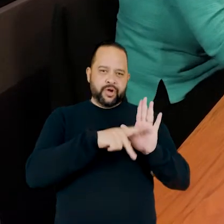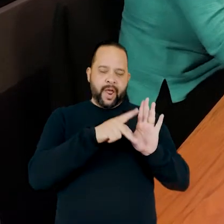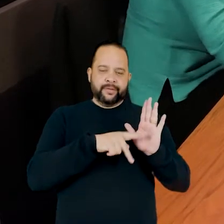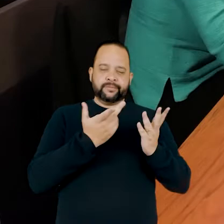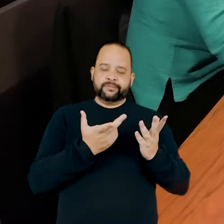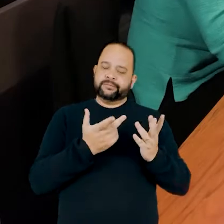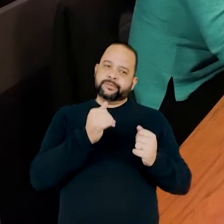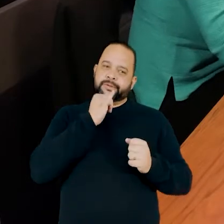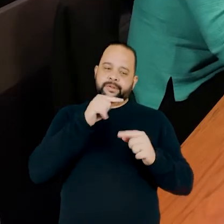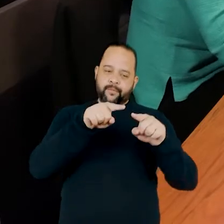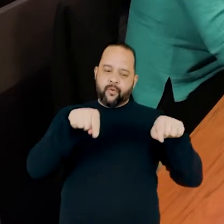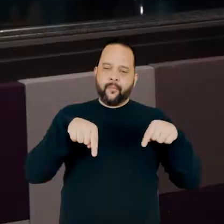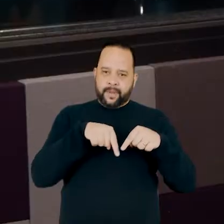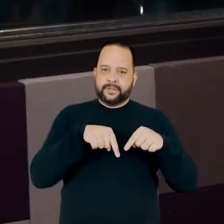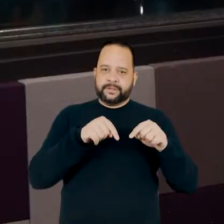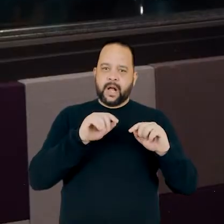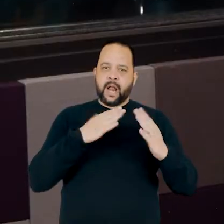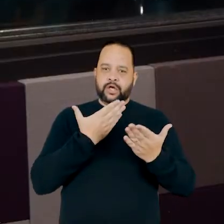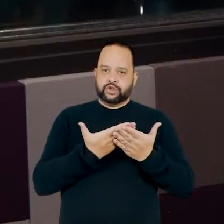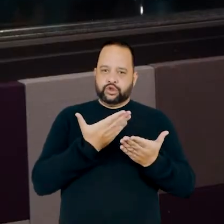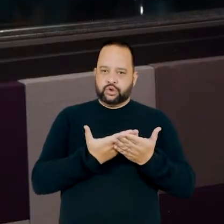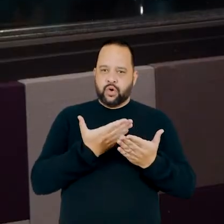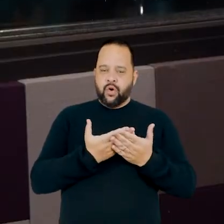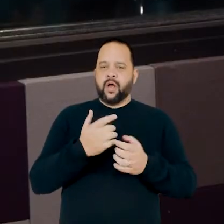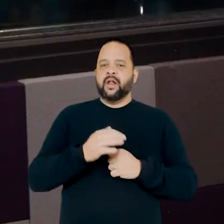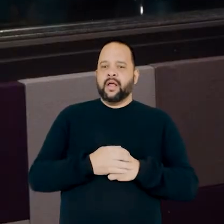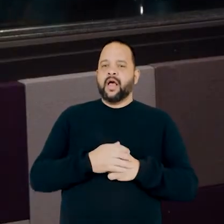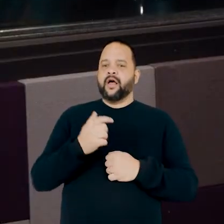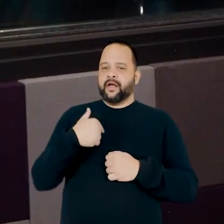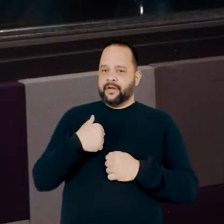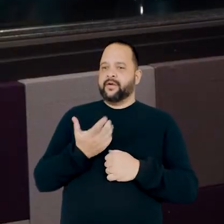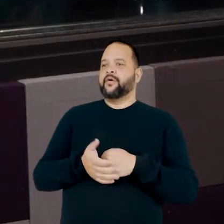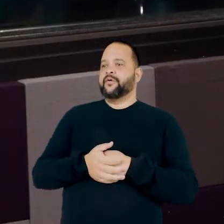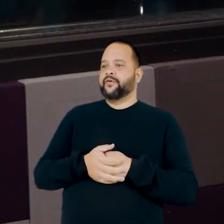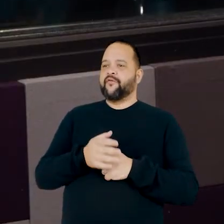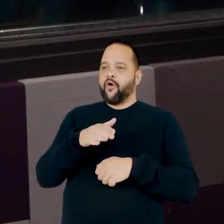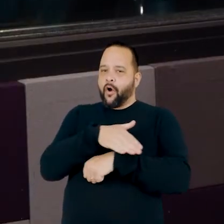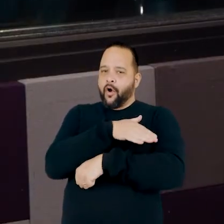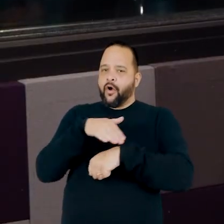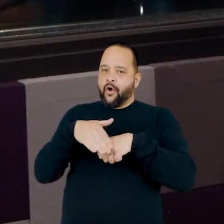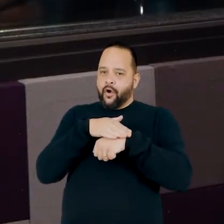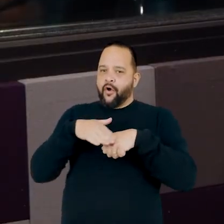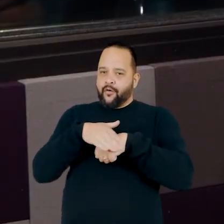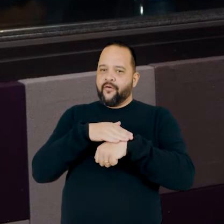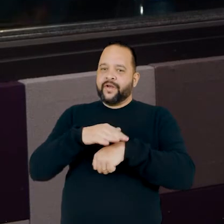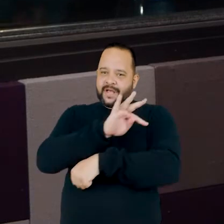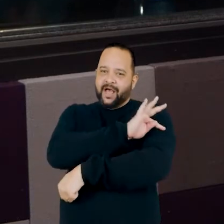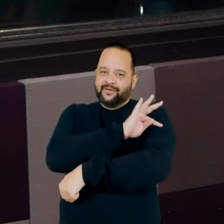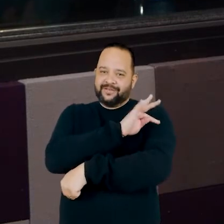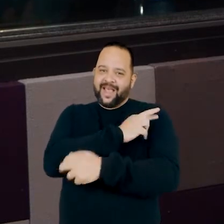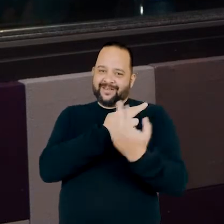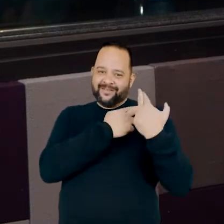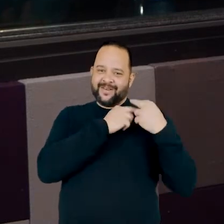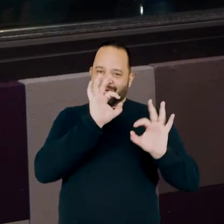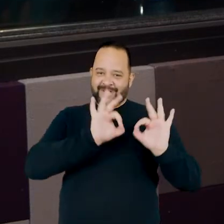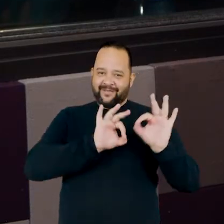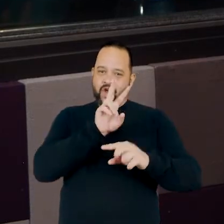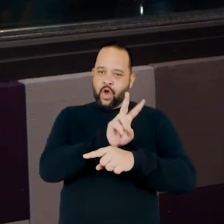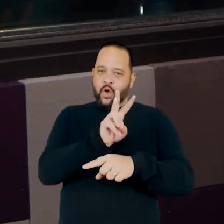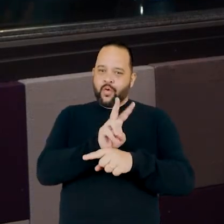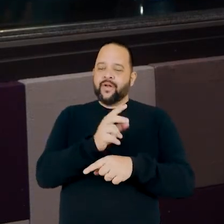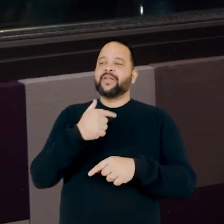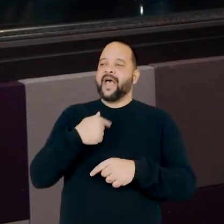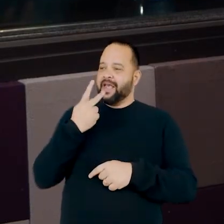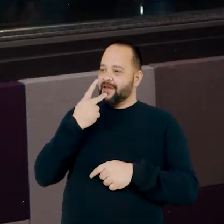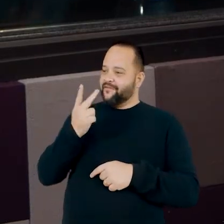e eu vou conversar com um técnico. E ele fala assim, eu já conheço o Churro porque eu toco, porque na minha igreja tem, eu ajudo na parte